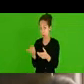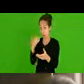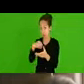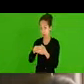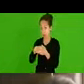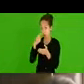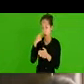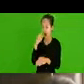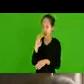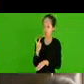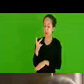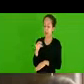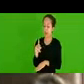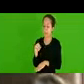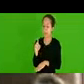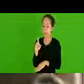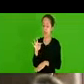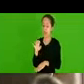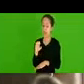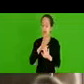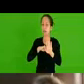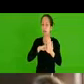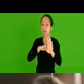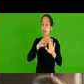vamos dizer, acabada, pronta,